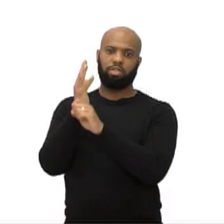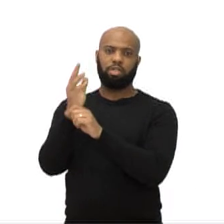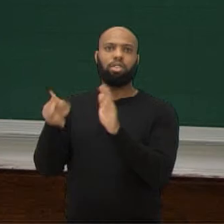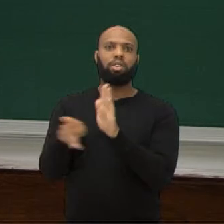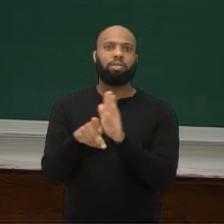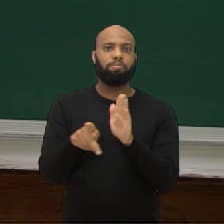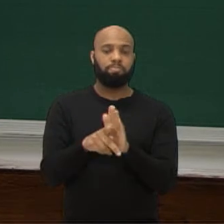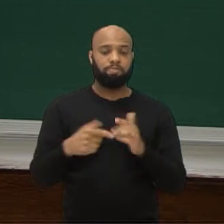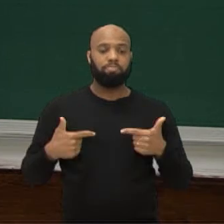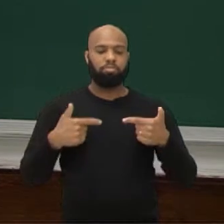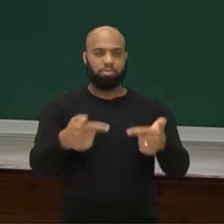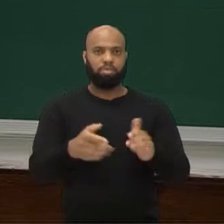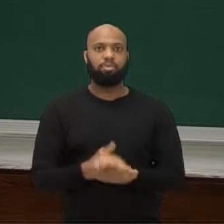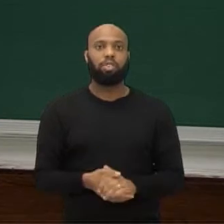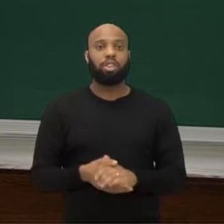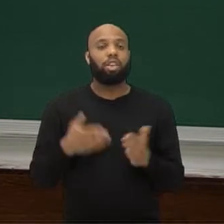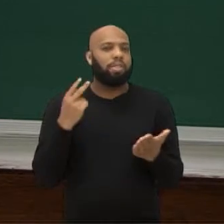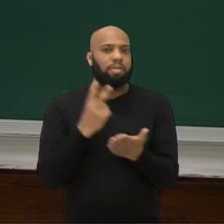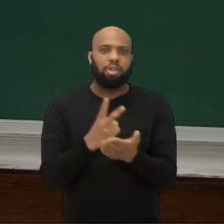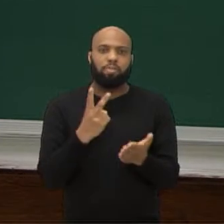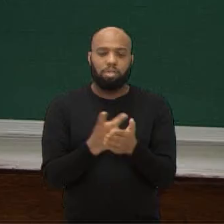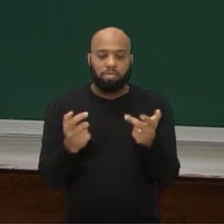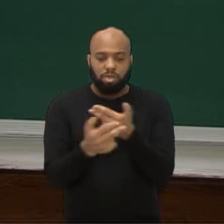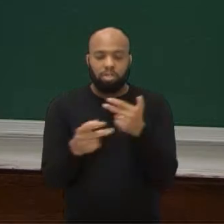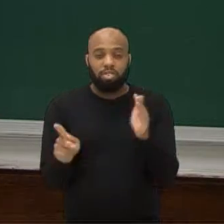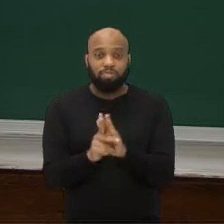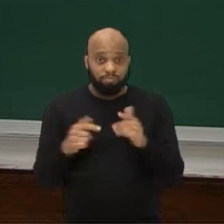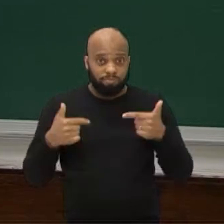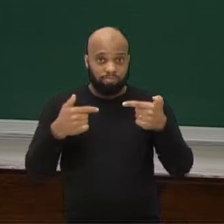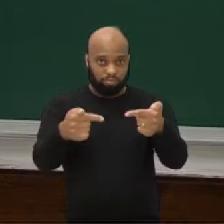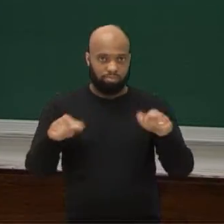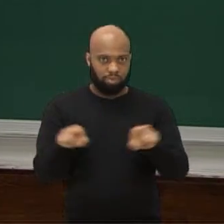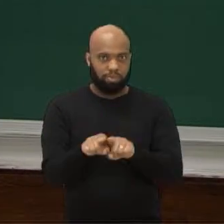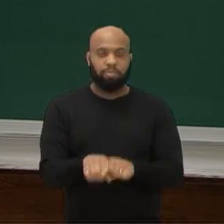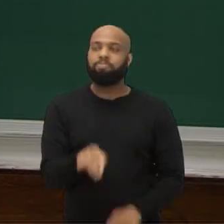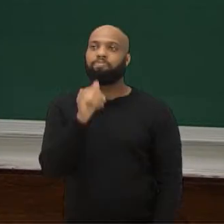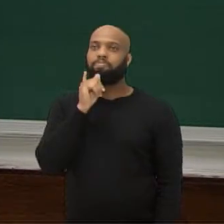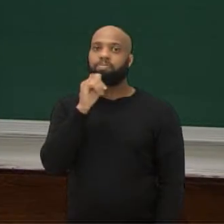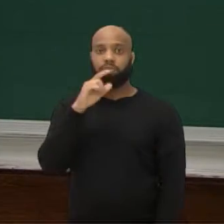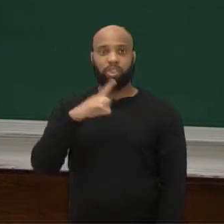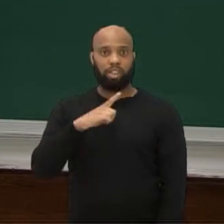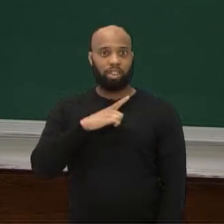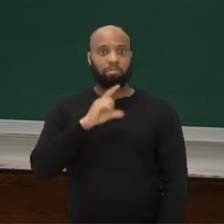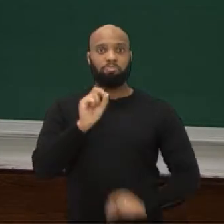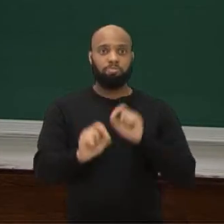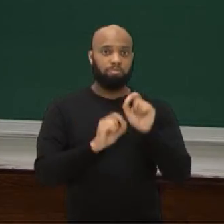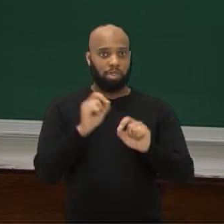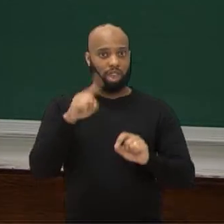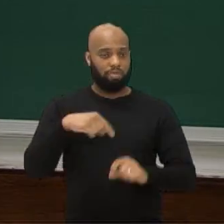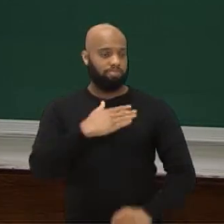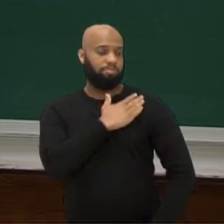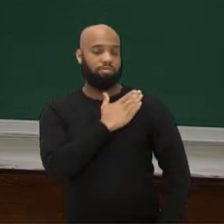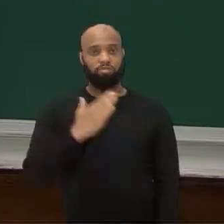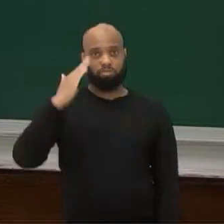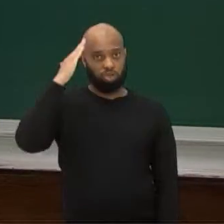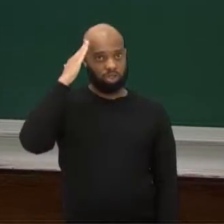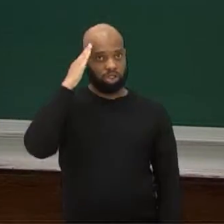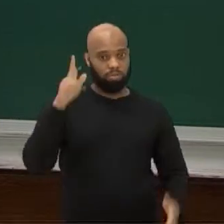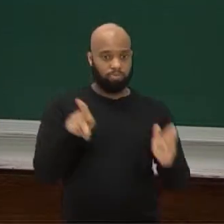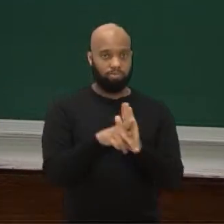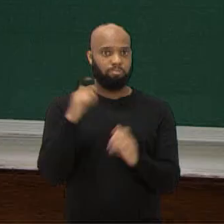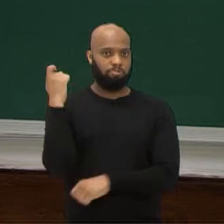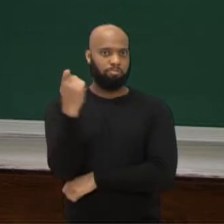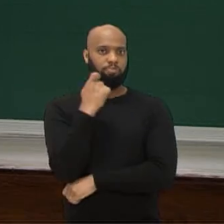questão militar. Então vamos imaginar que o soldado farroupilha, ele fosse ali